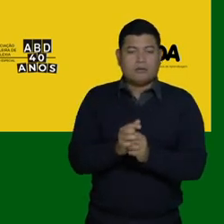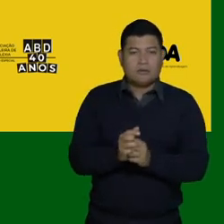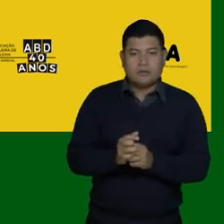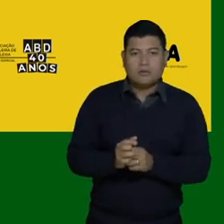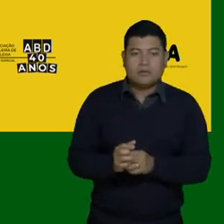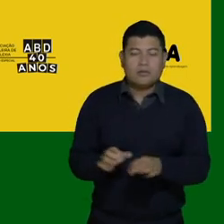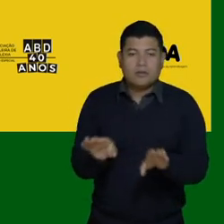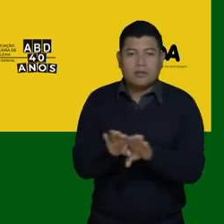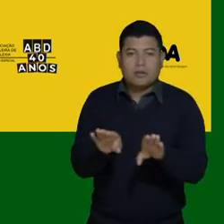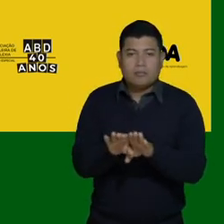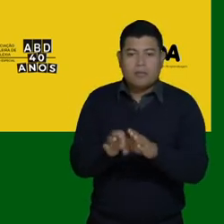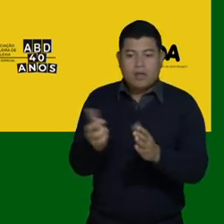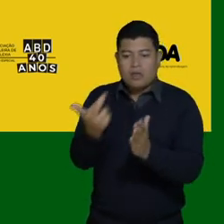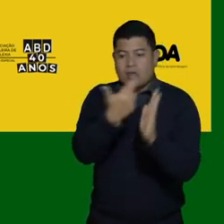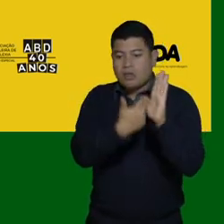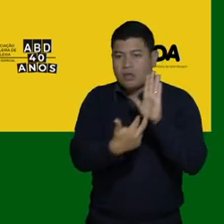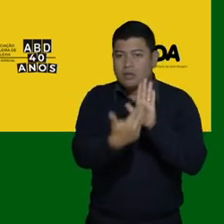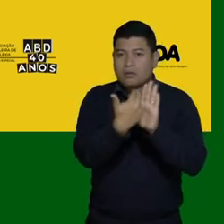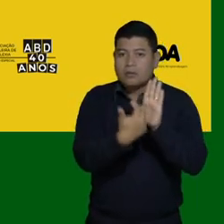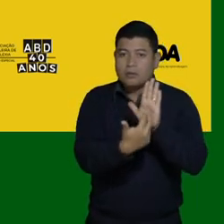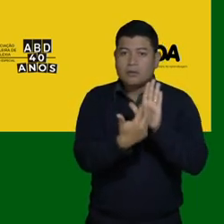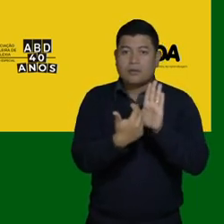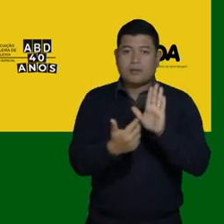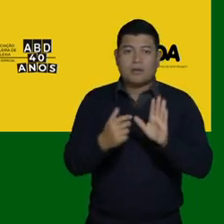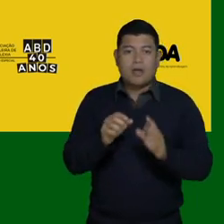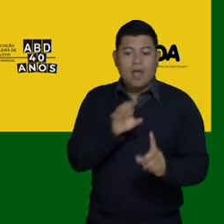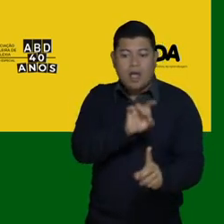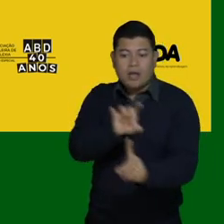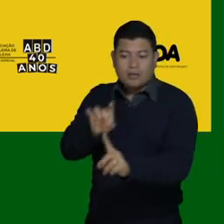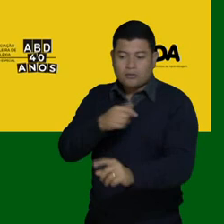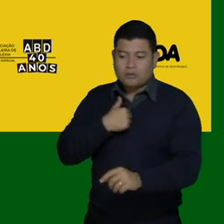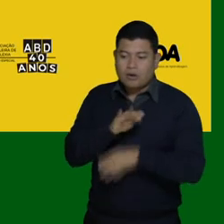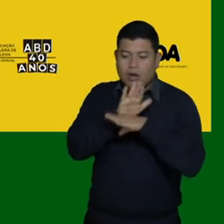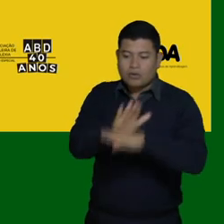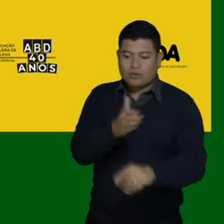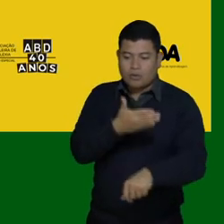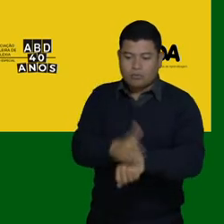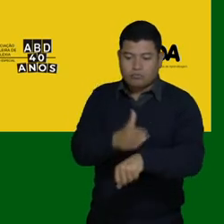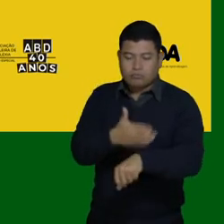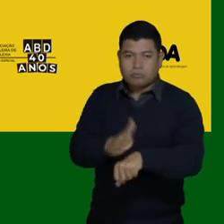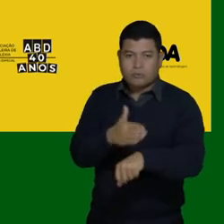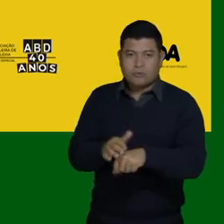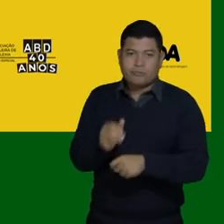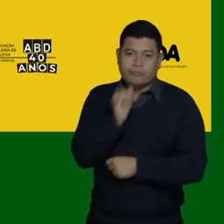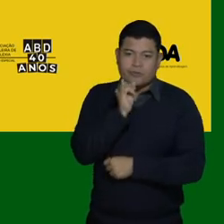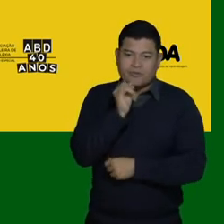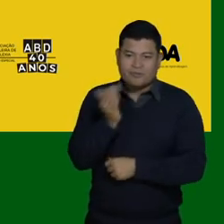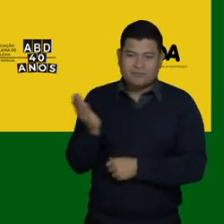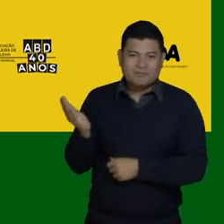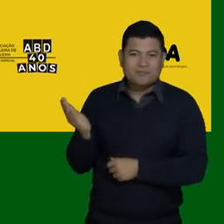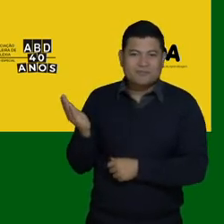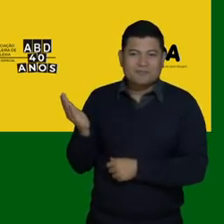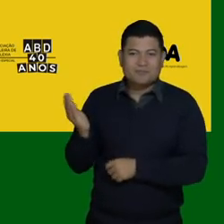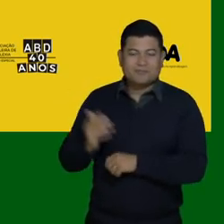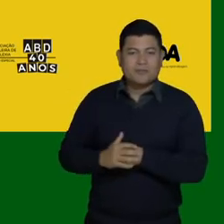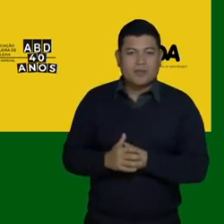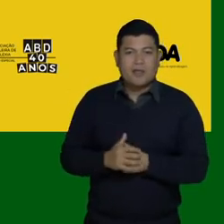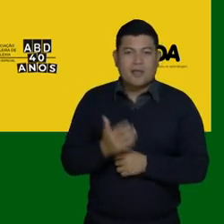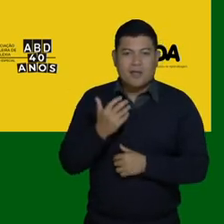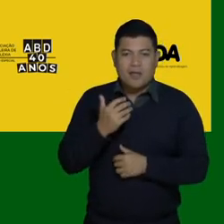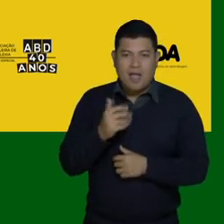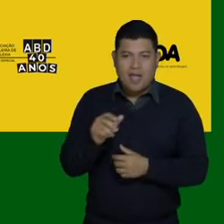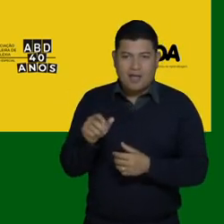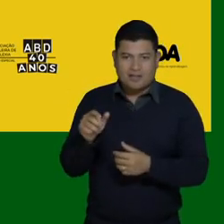né então para cada um que eu vou treinando eu vou usando assim Então essa é a menininha né que que escreveu isso